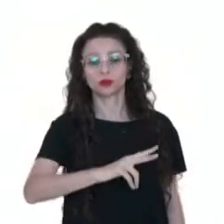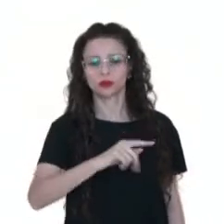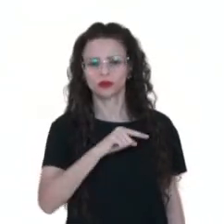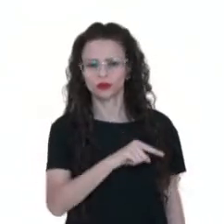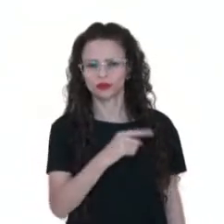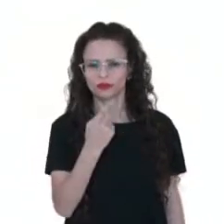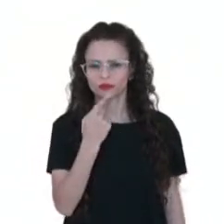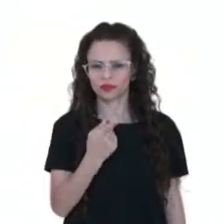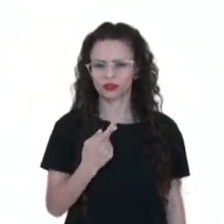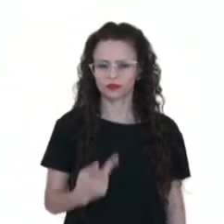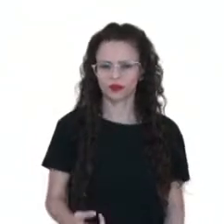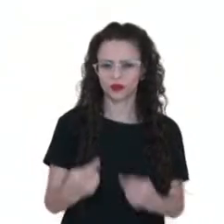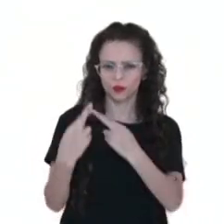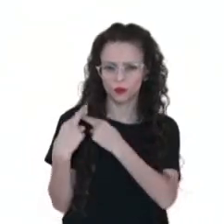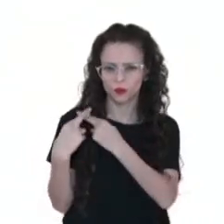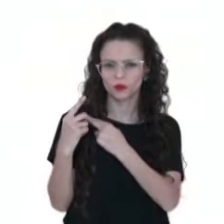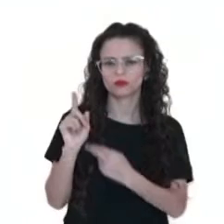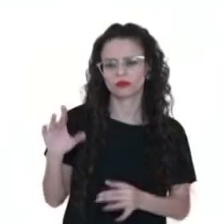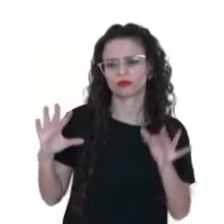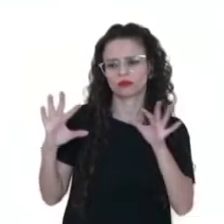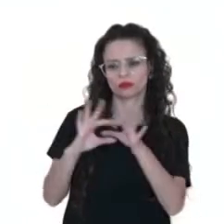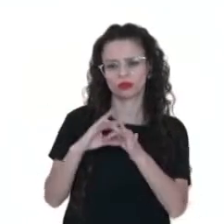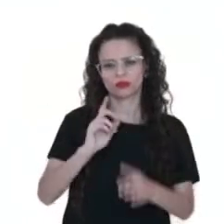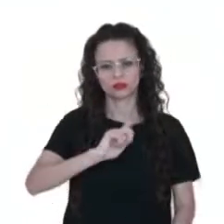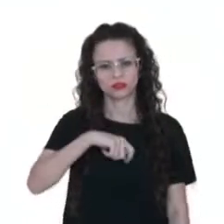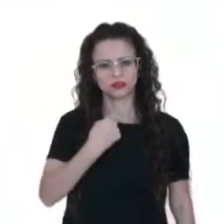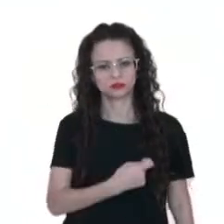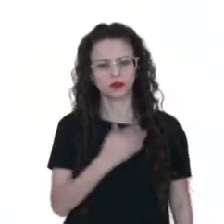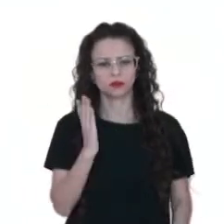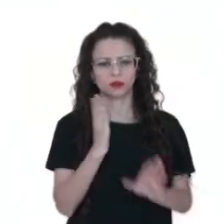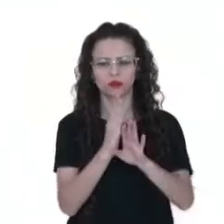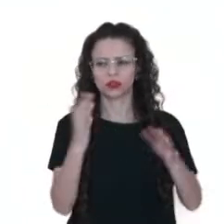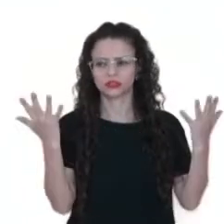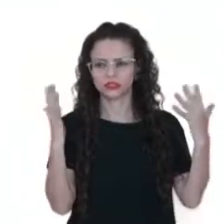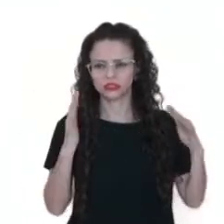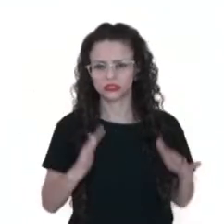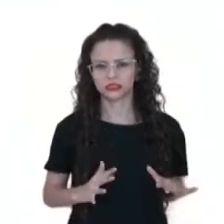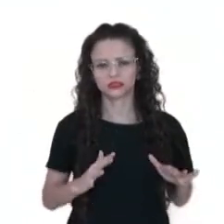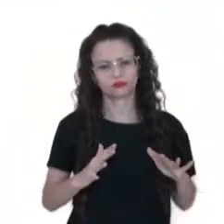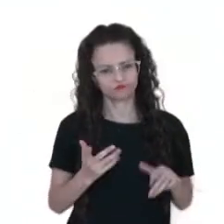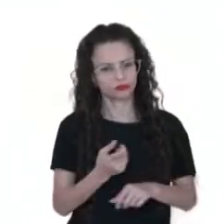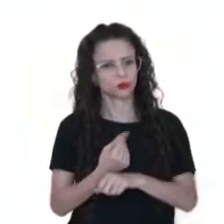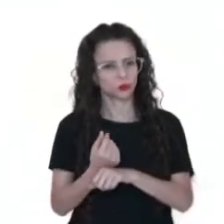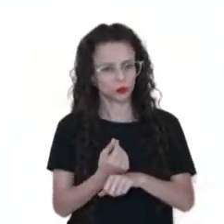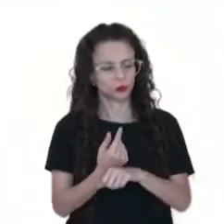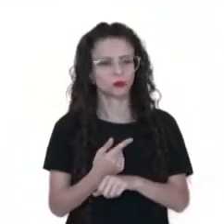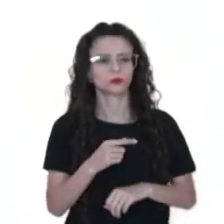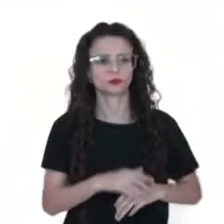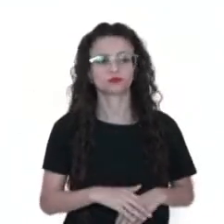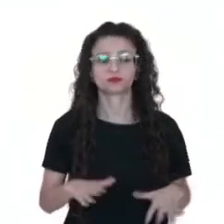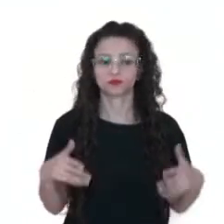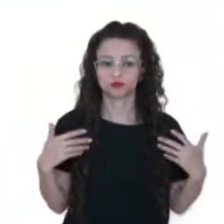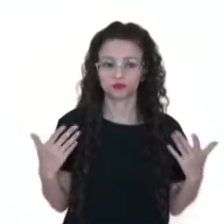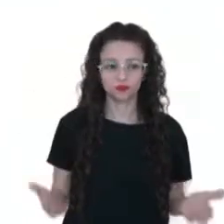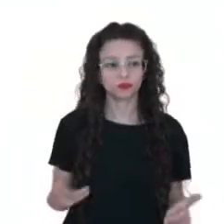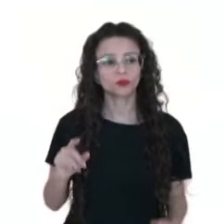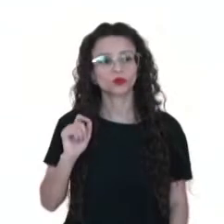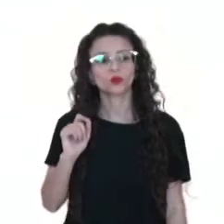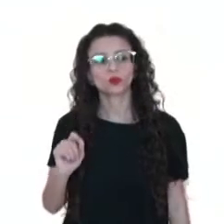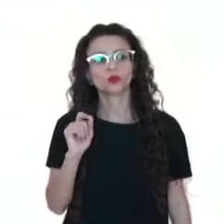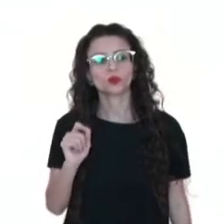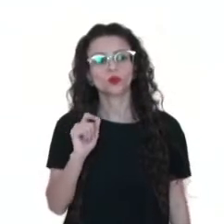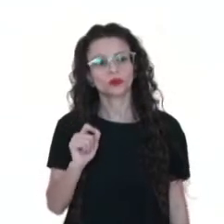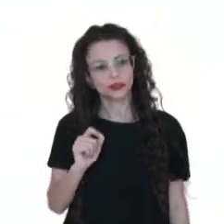responsabilizavam a união com a Espanha pela situação crítica em que se encontravam economicamente. Então, pegaram em